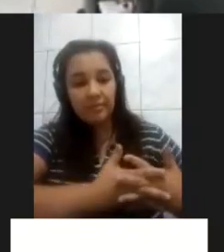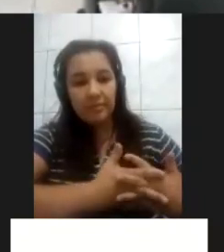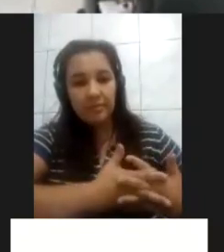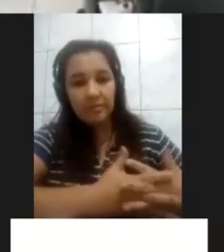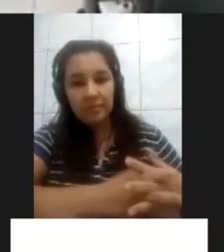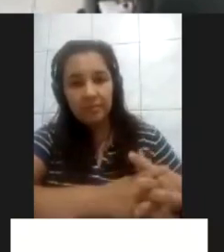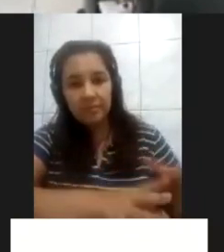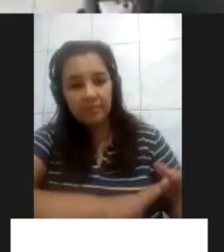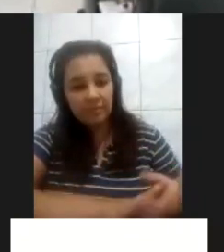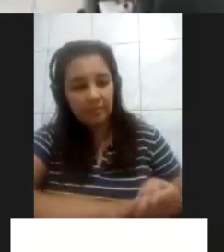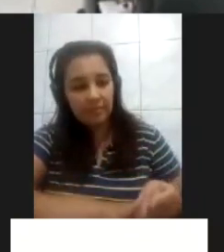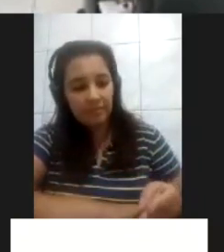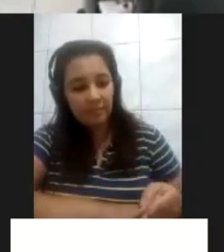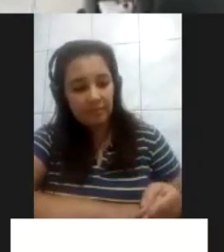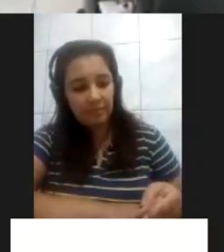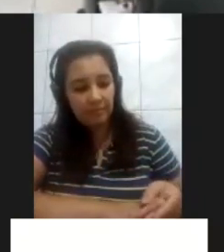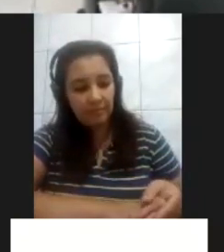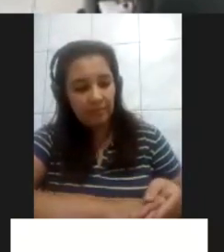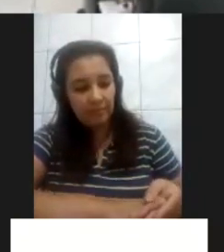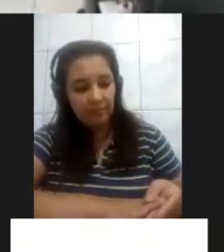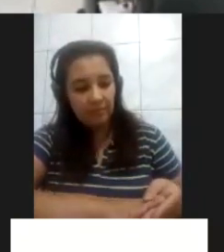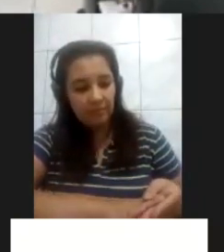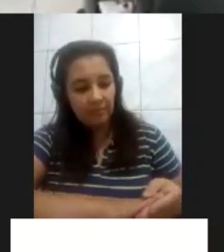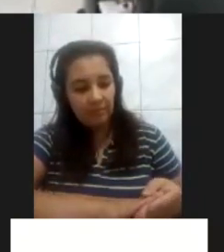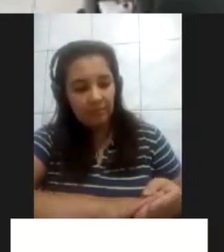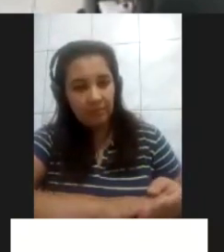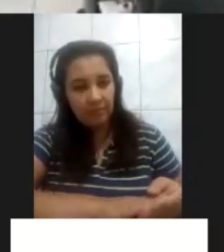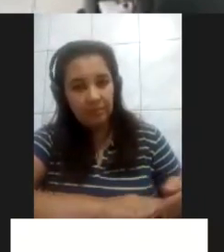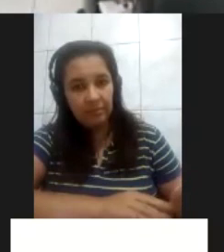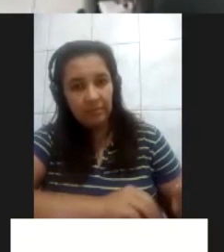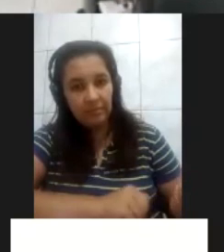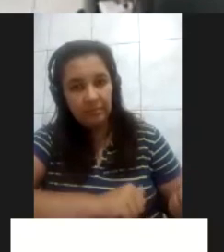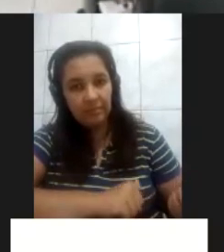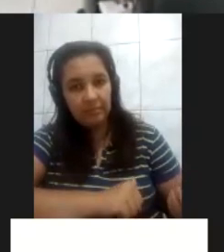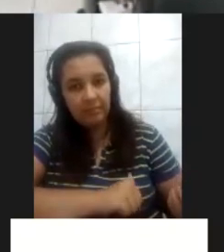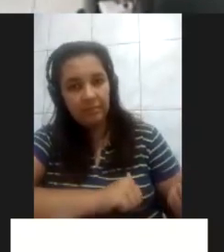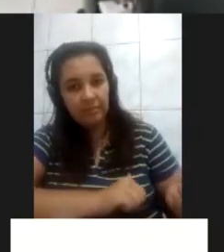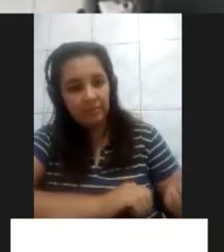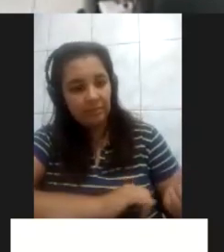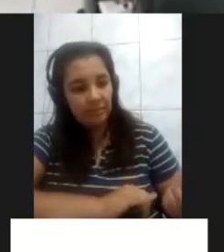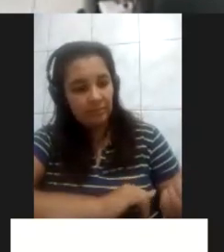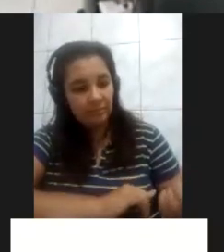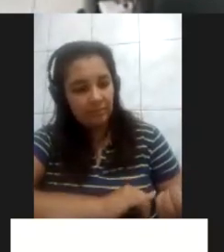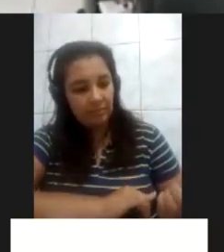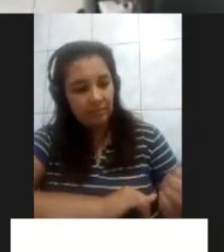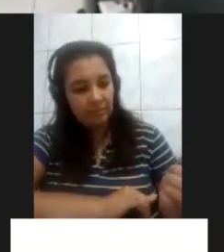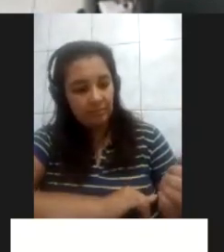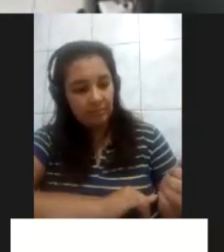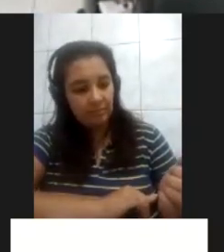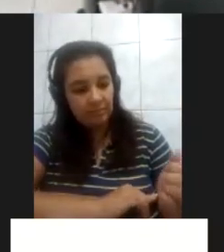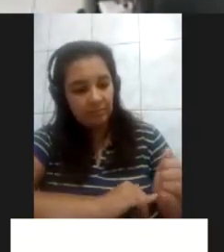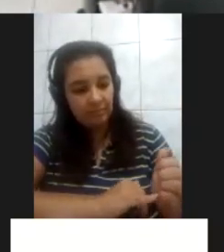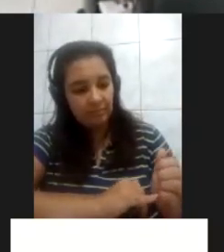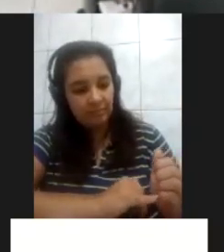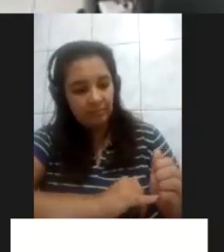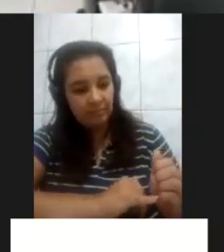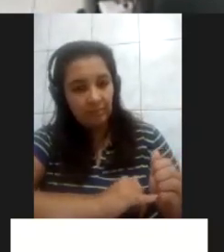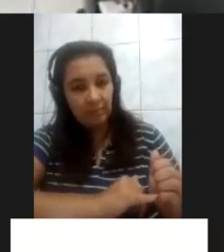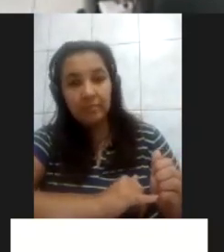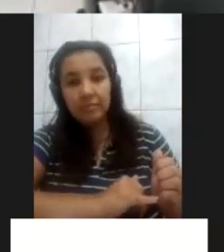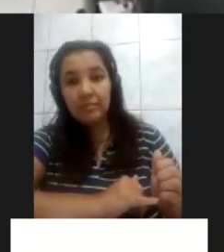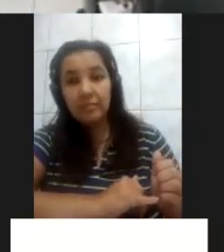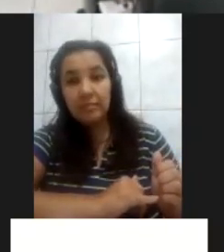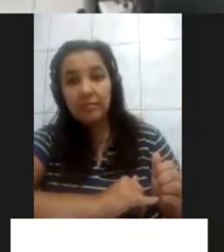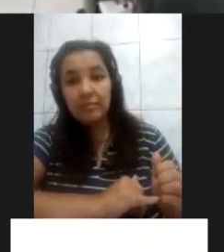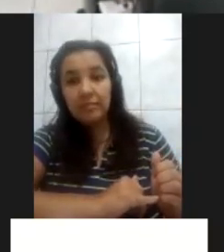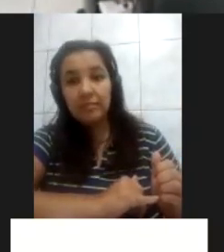nessas coisas, né? Aline, o moço ficou sensacional, viu? Ficou, coisa boa. Aqui a dona Vilma falando tchauzinho aqui para